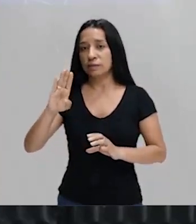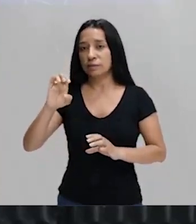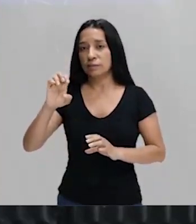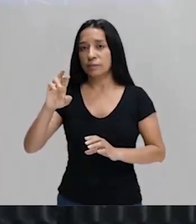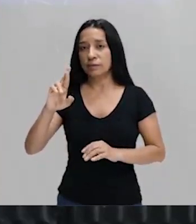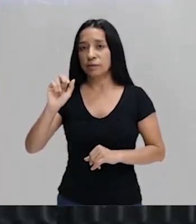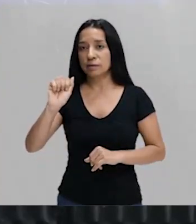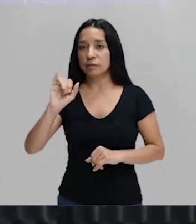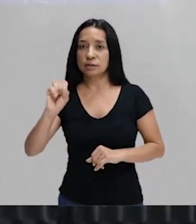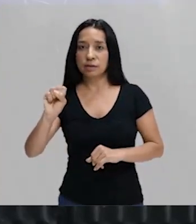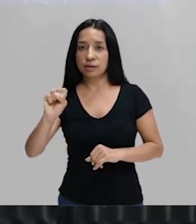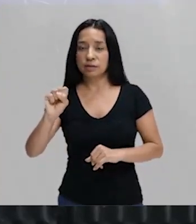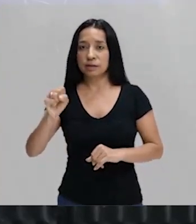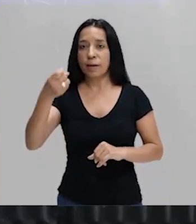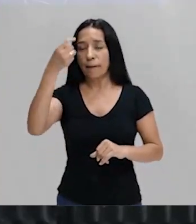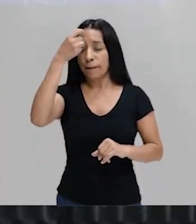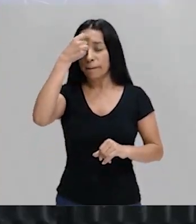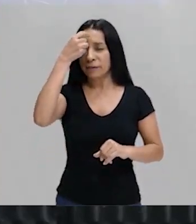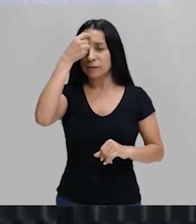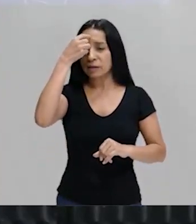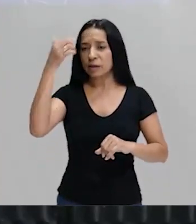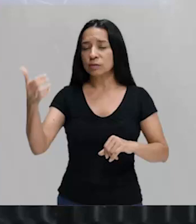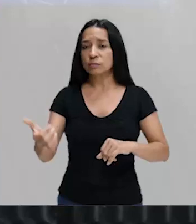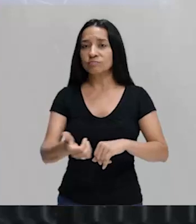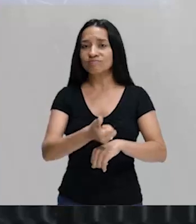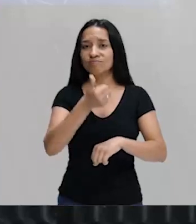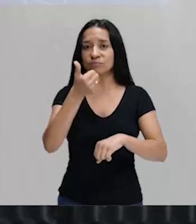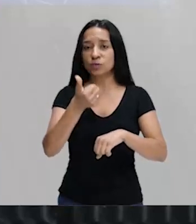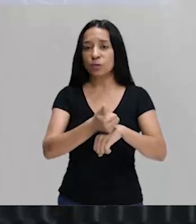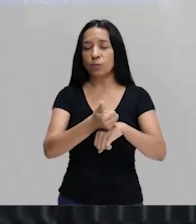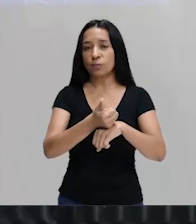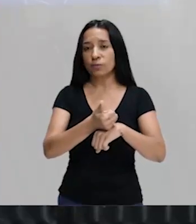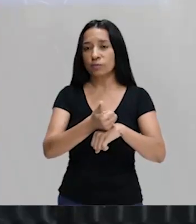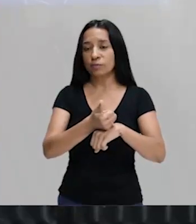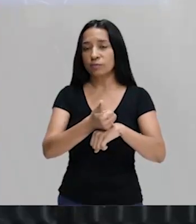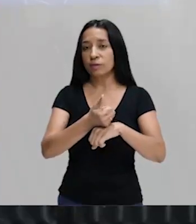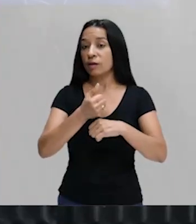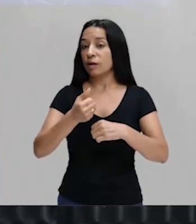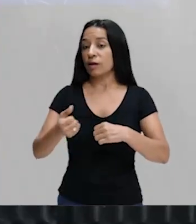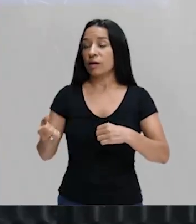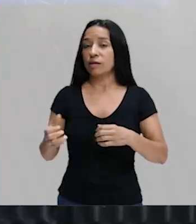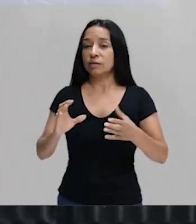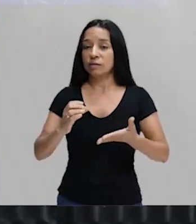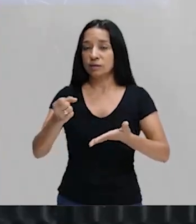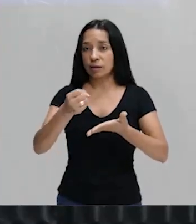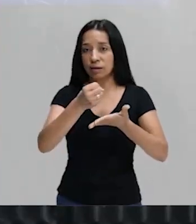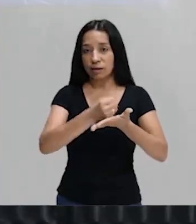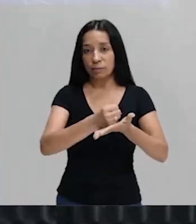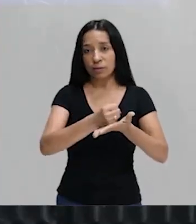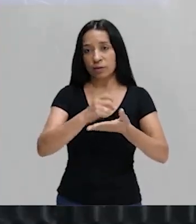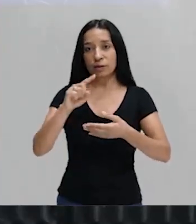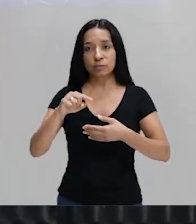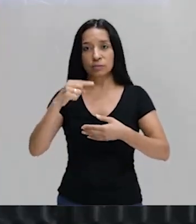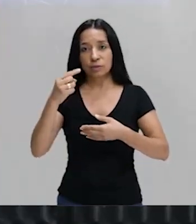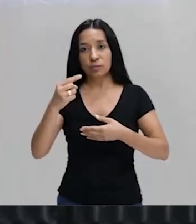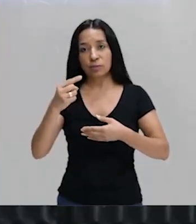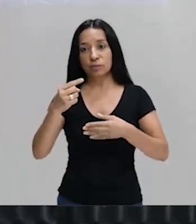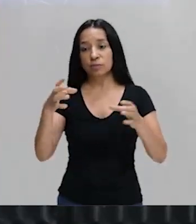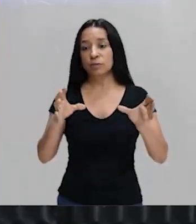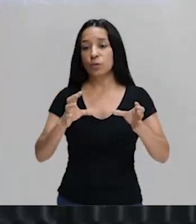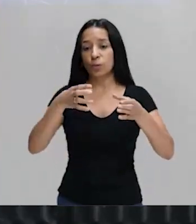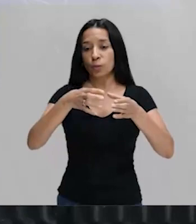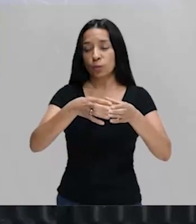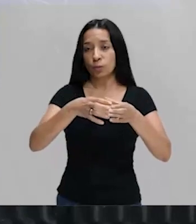pensaram nesse golpe, mas que ele foi apoiado mais tarde pelos conservadores. Apesar